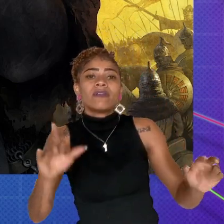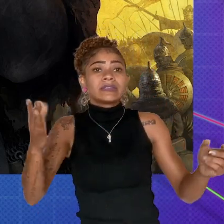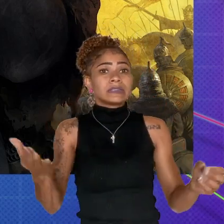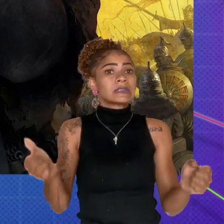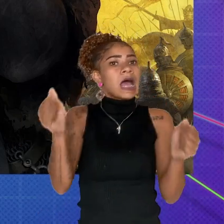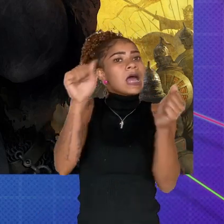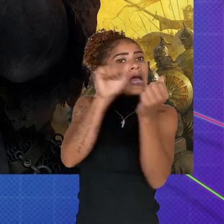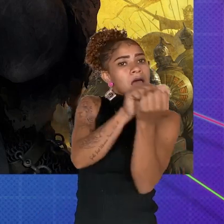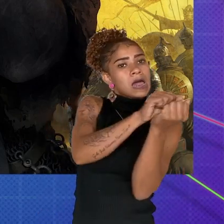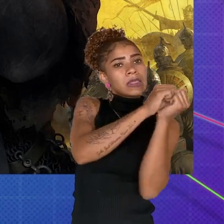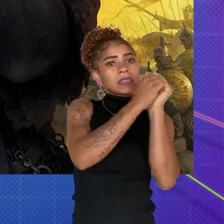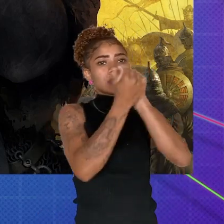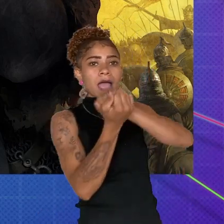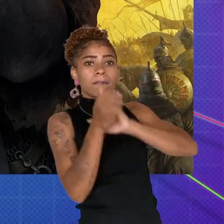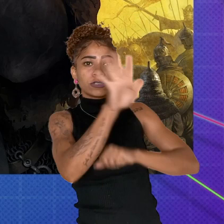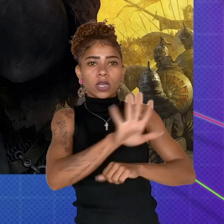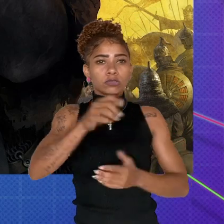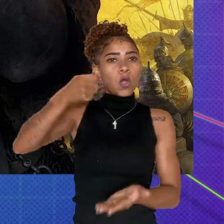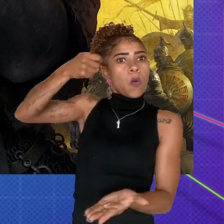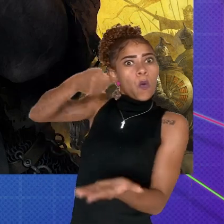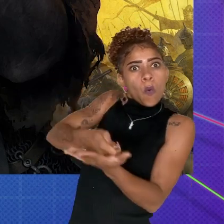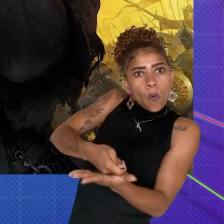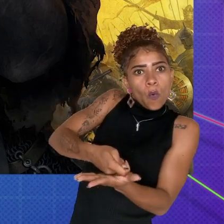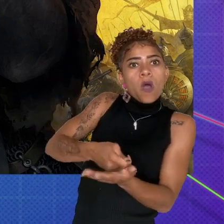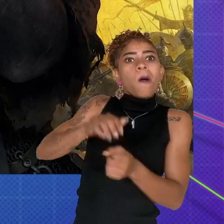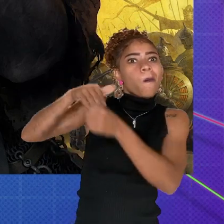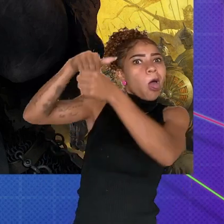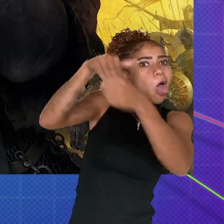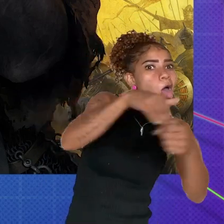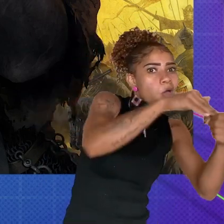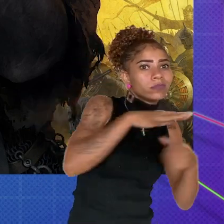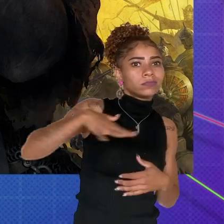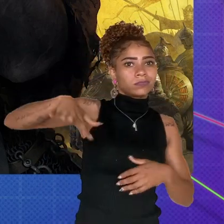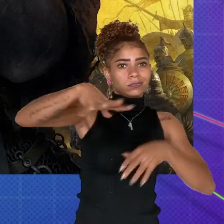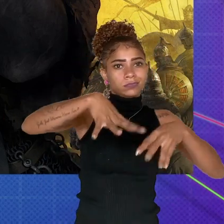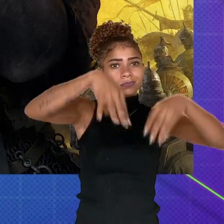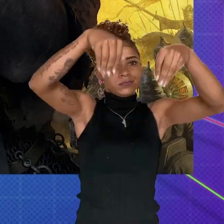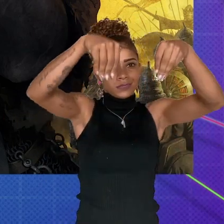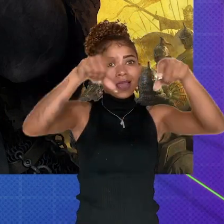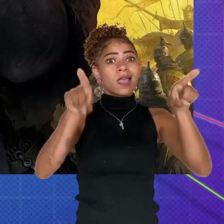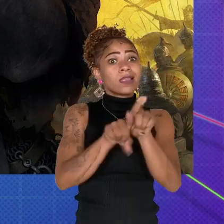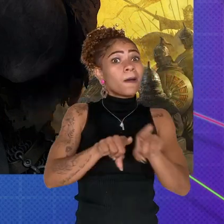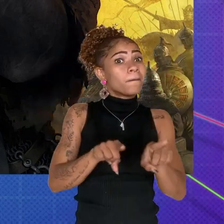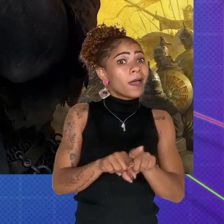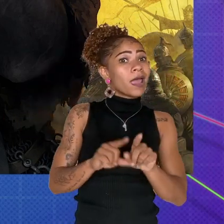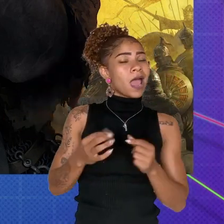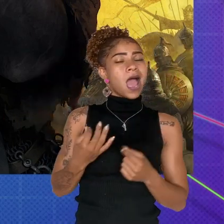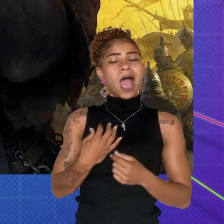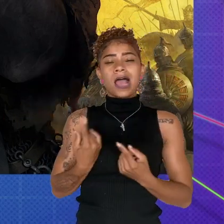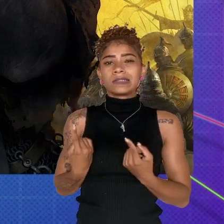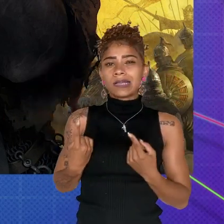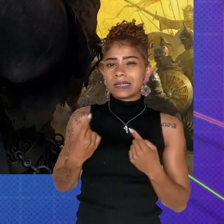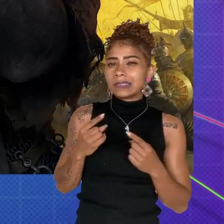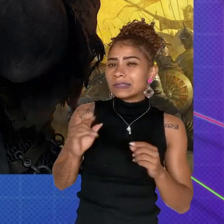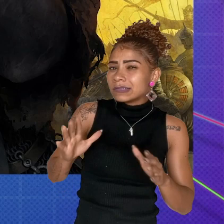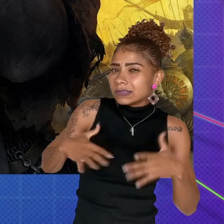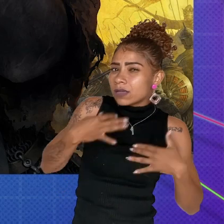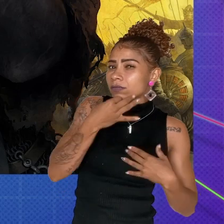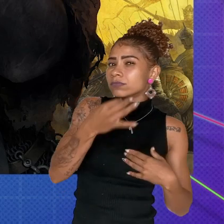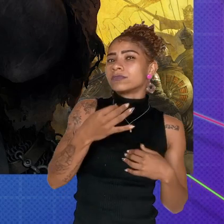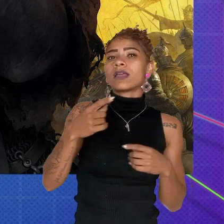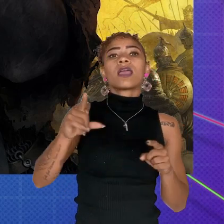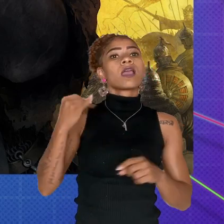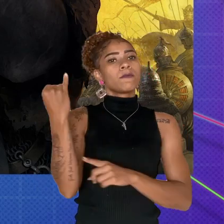adequam perfeitamente ao clima geral de opressão e desespero da época. Além da trilha sonora, os efeitos sonoros também são importantes